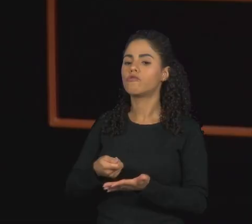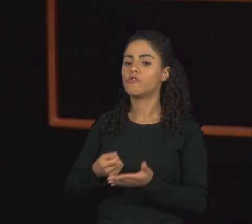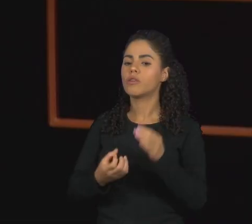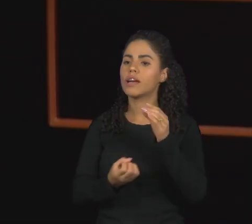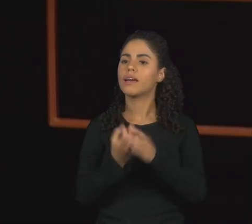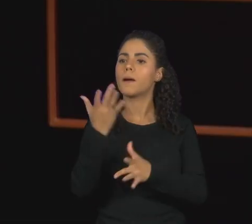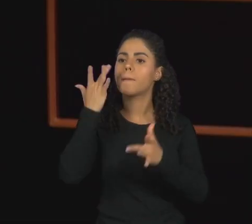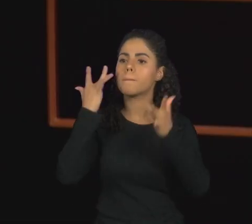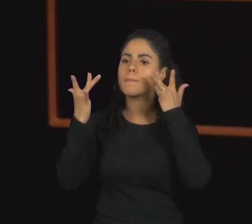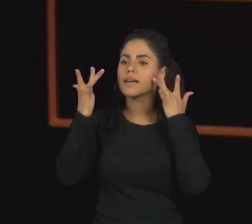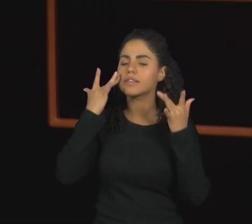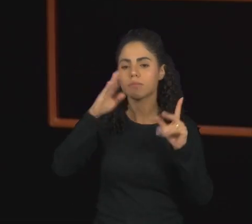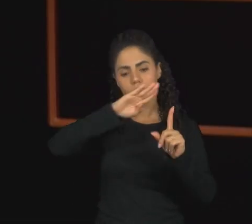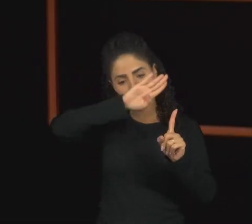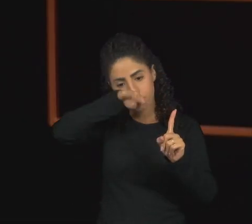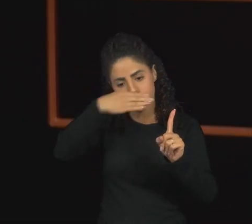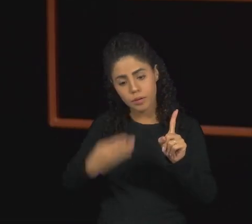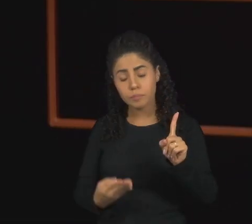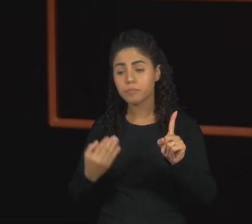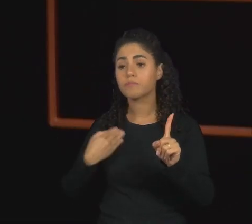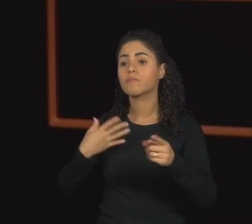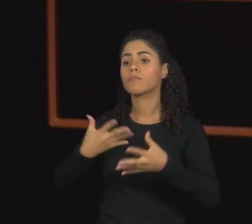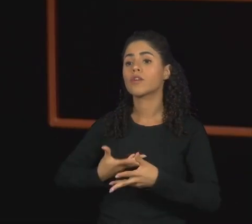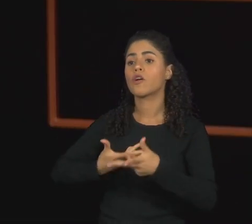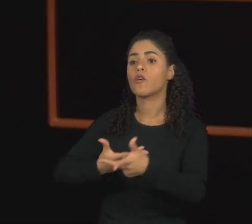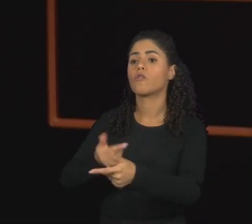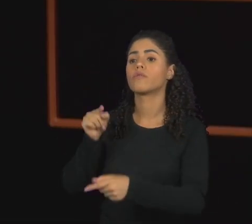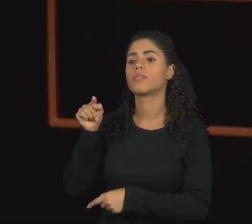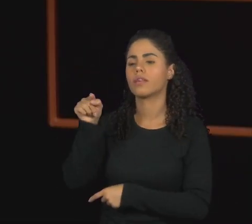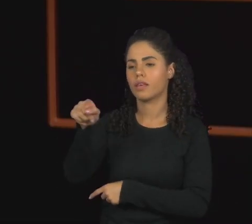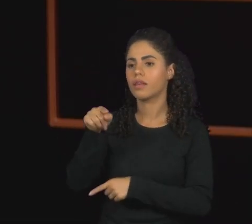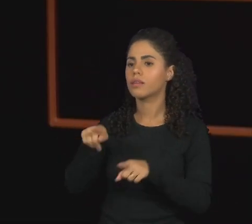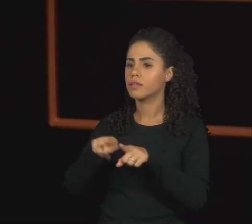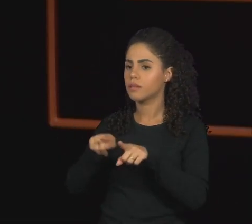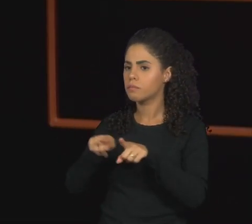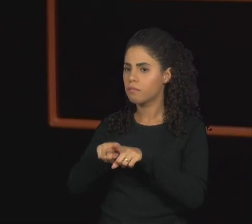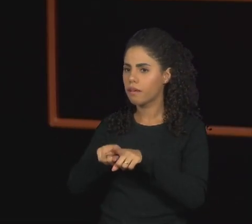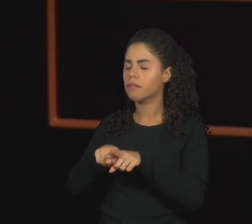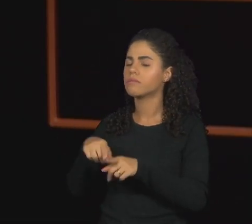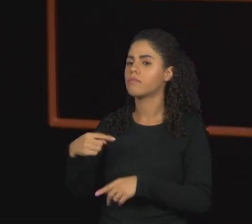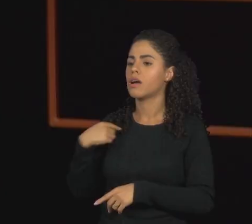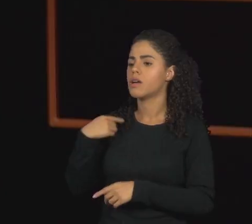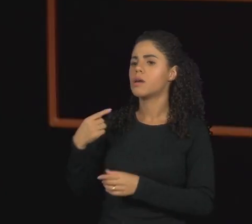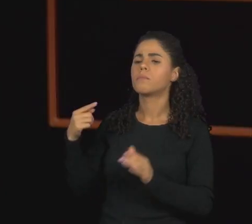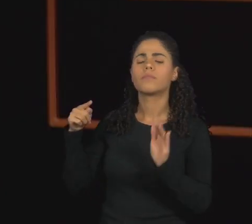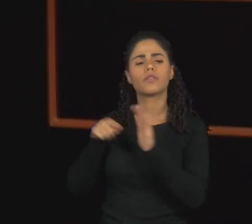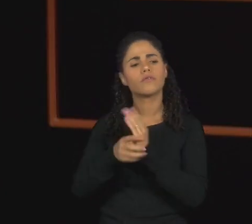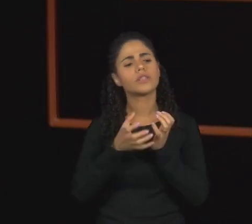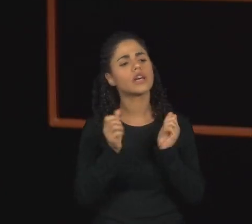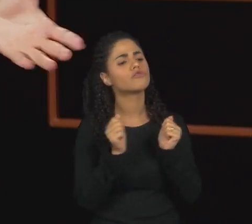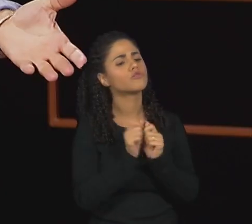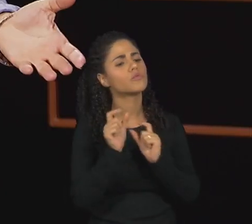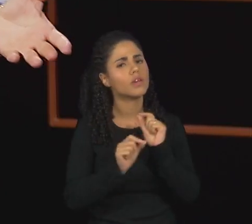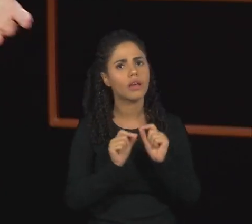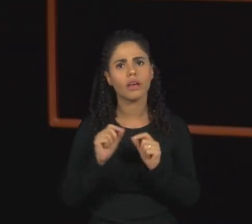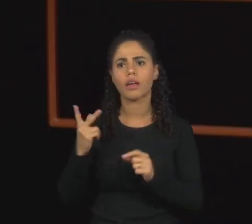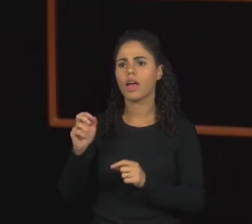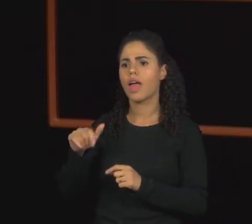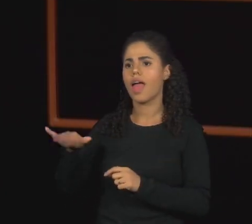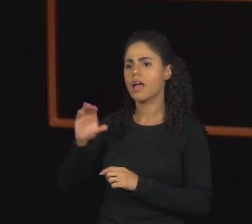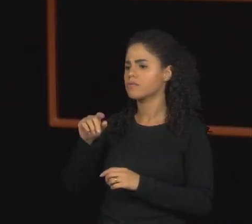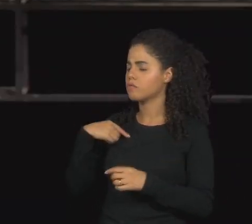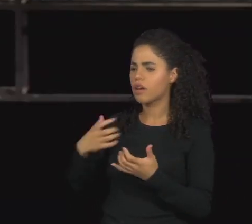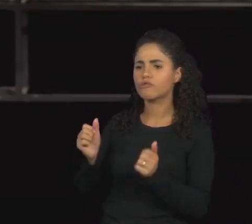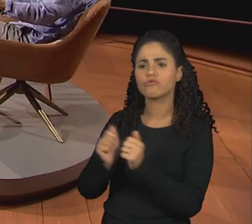homenageá-la. Convidei o Erson, quando o produtor Roberto Monteiro e o Fernando Cardoso me perguntaram com quem você gostaria de fazer a peça, eu falei, tem que ser com o Erson, nós